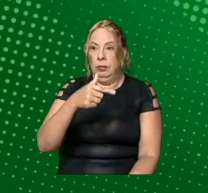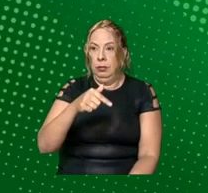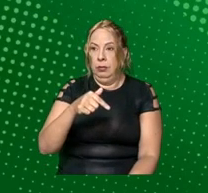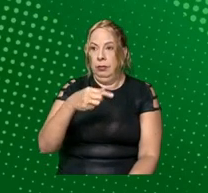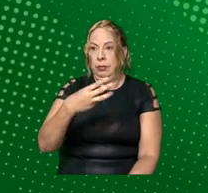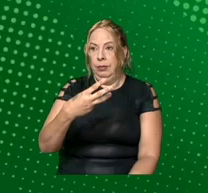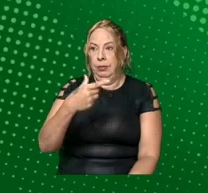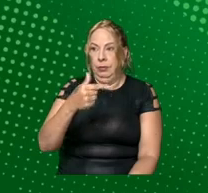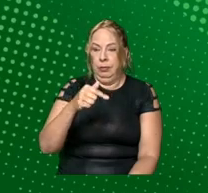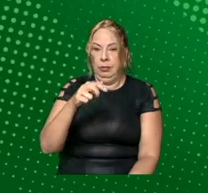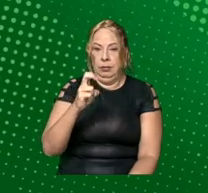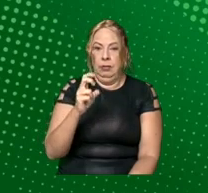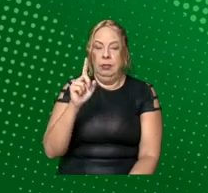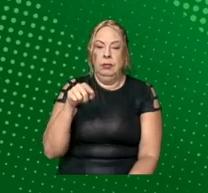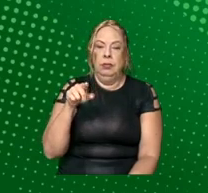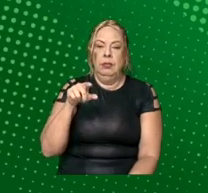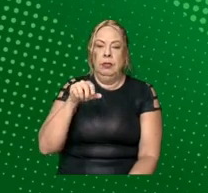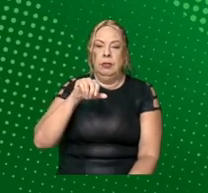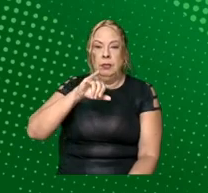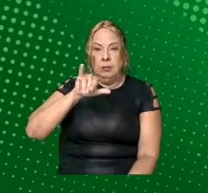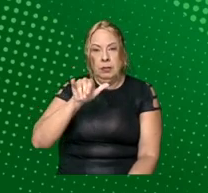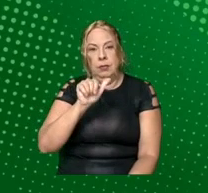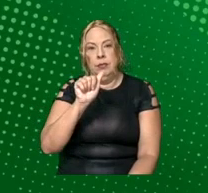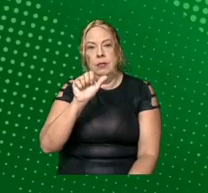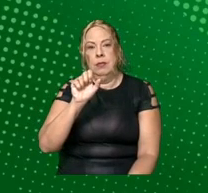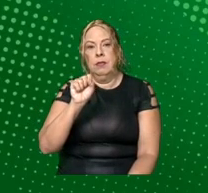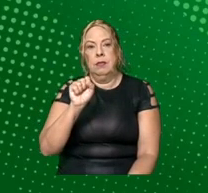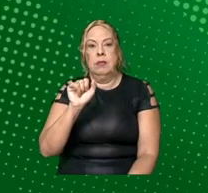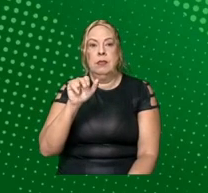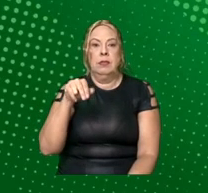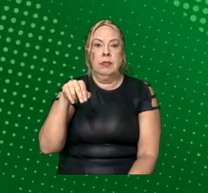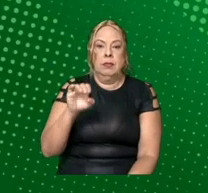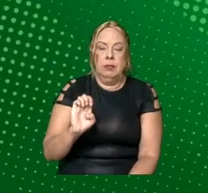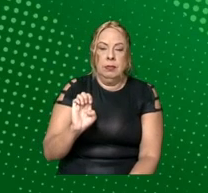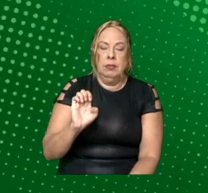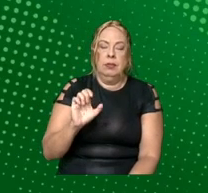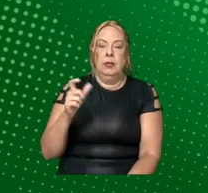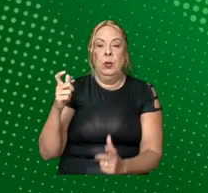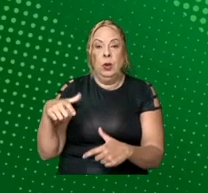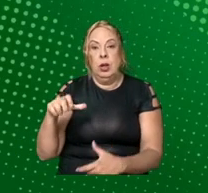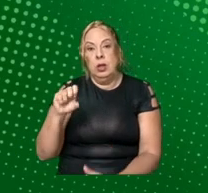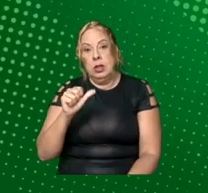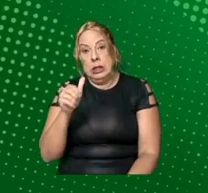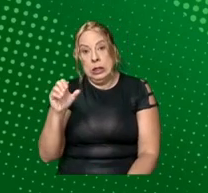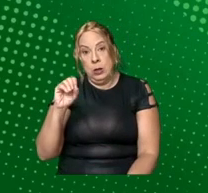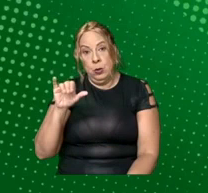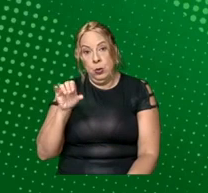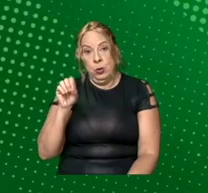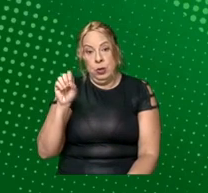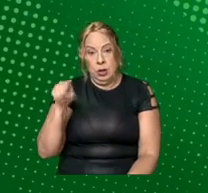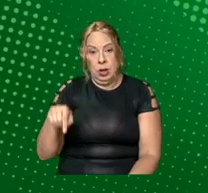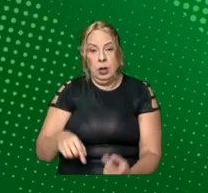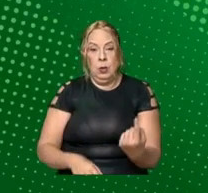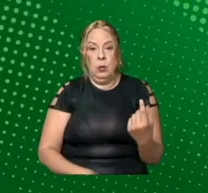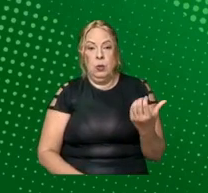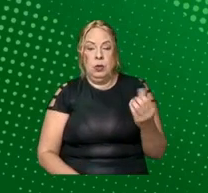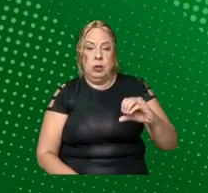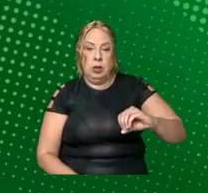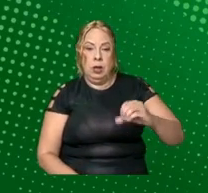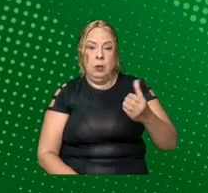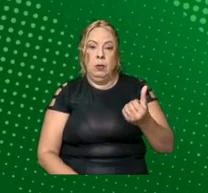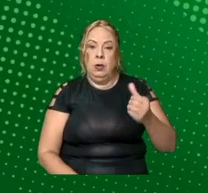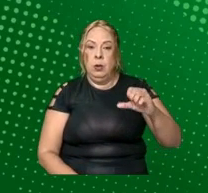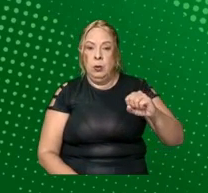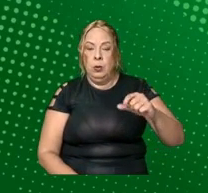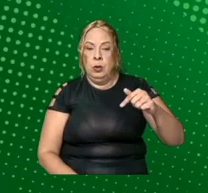347375, Gessiane, adquiriu na Eli, Ponto do Pastel, Regional São José, parabéns. 106879, Enzo,